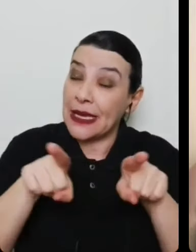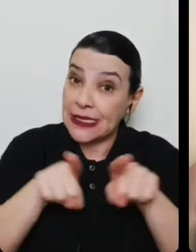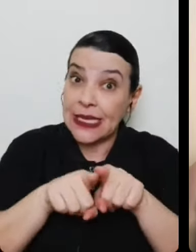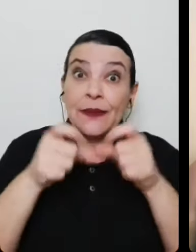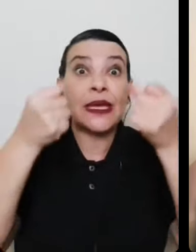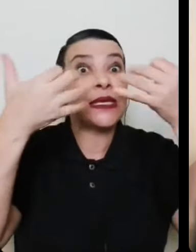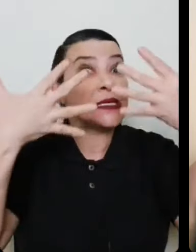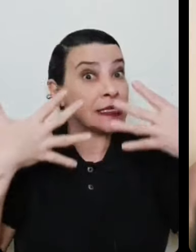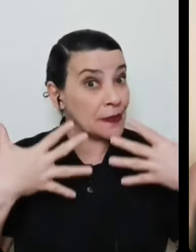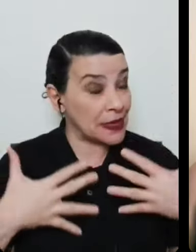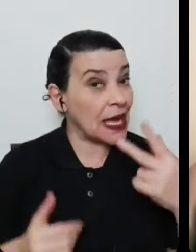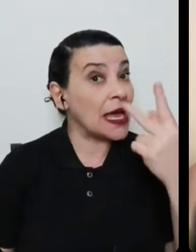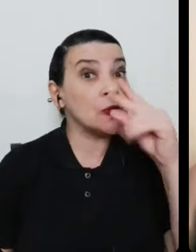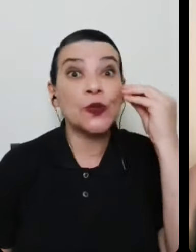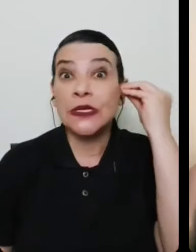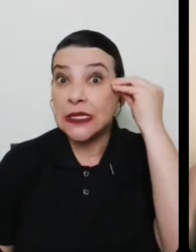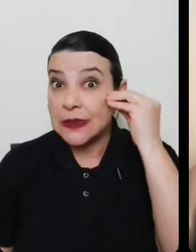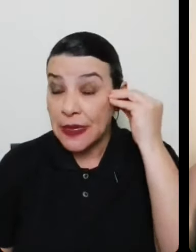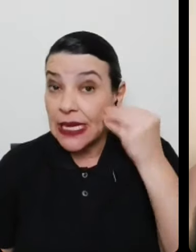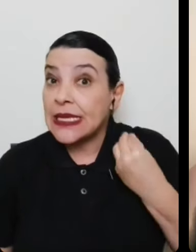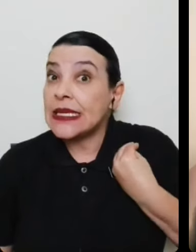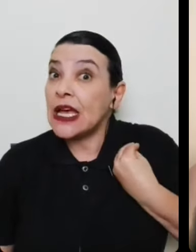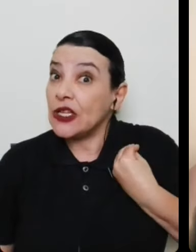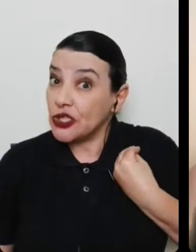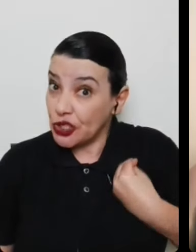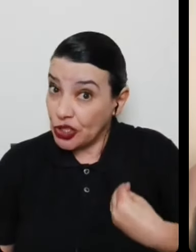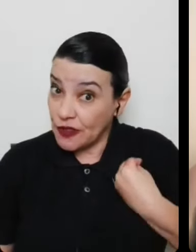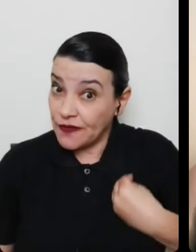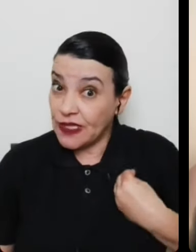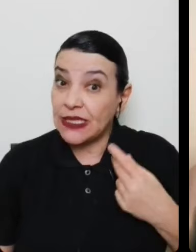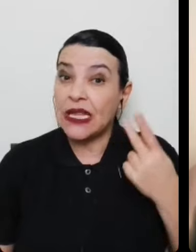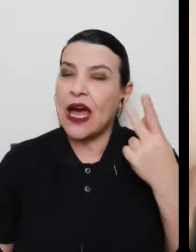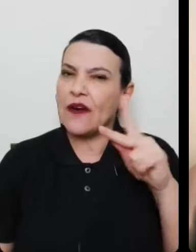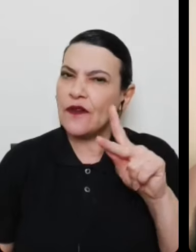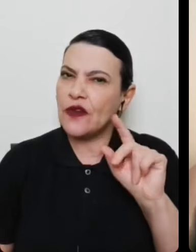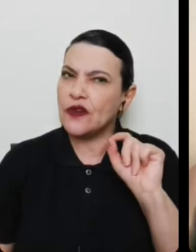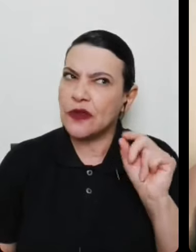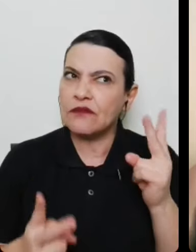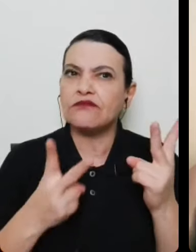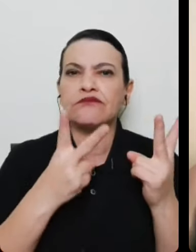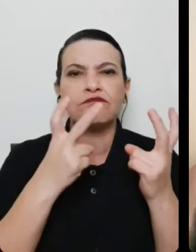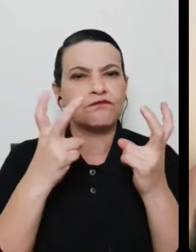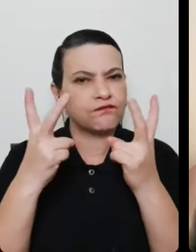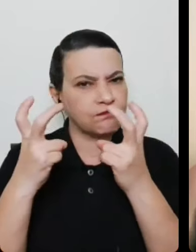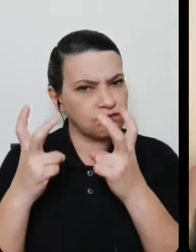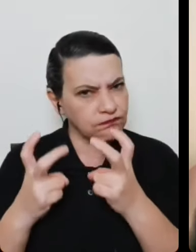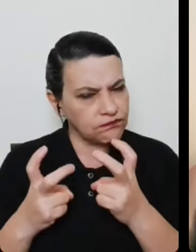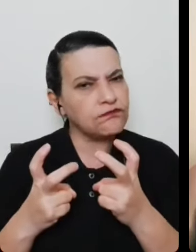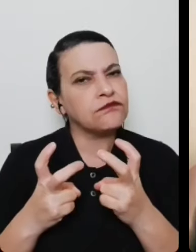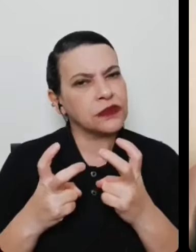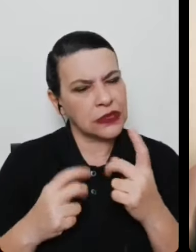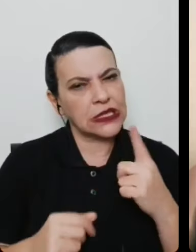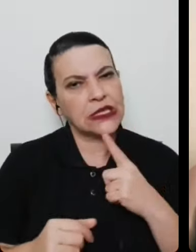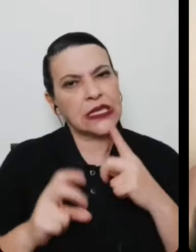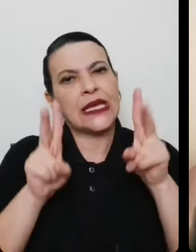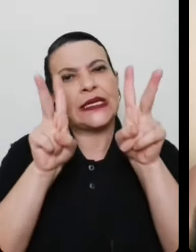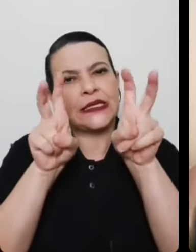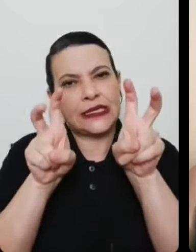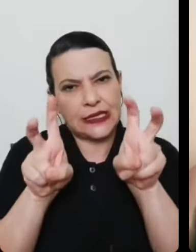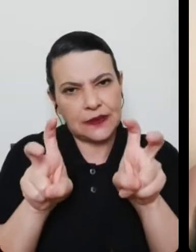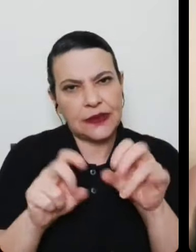dentro da sua experiência, né? Elas aparecem cada uma com a sua dimensão, né, e precisam